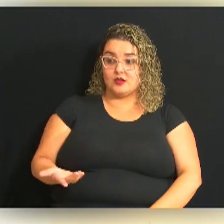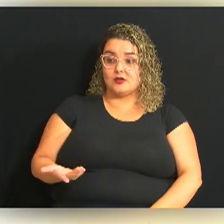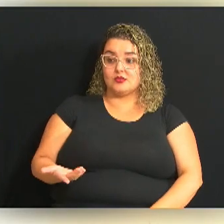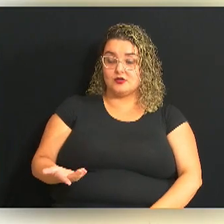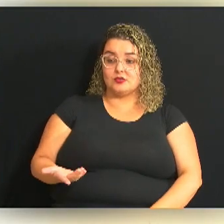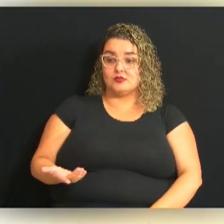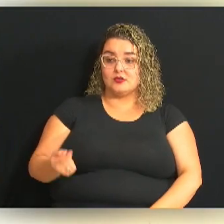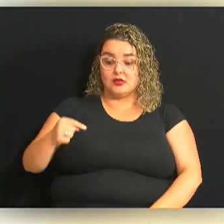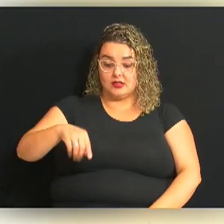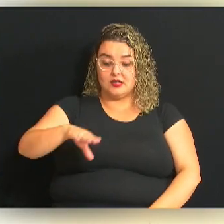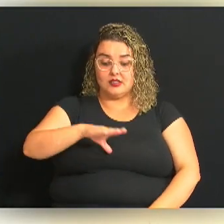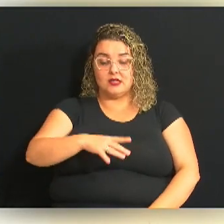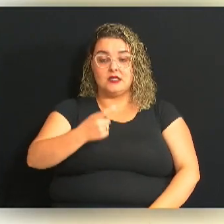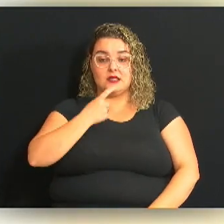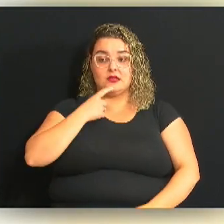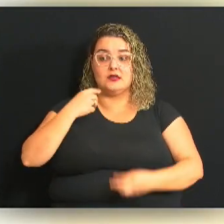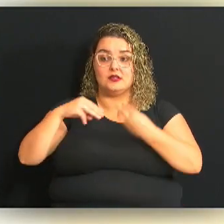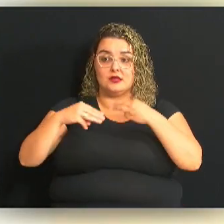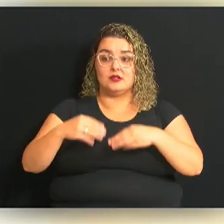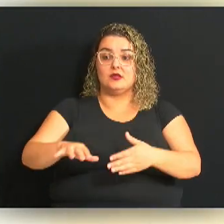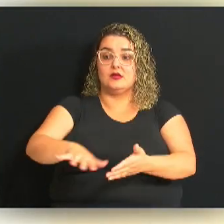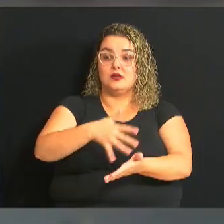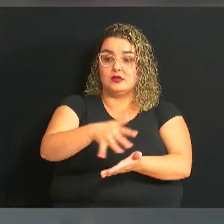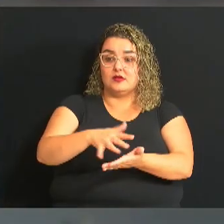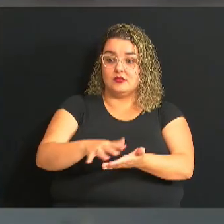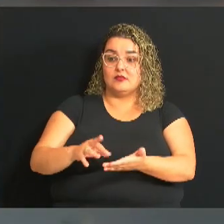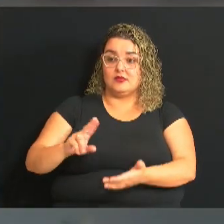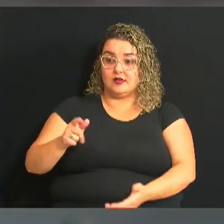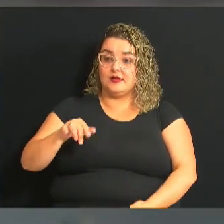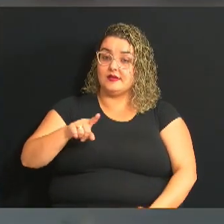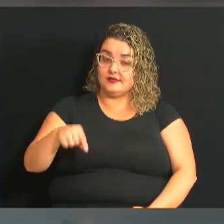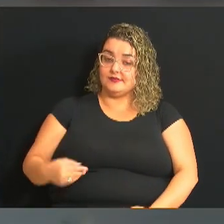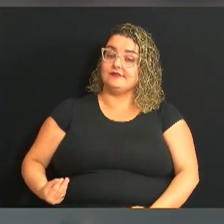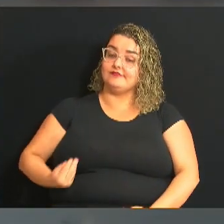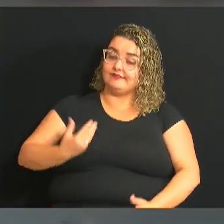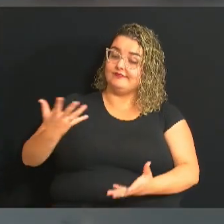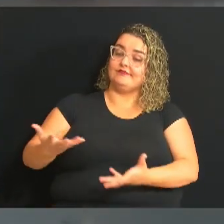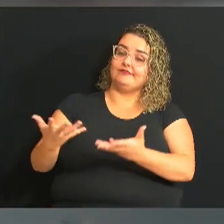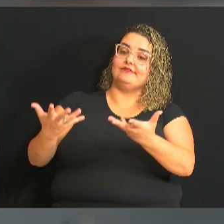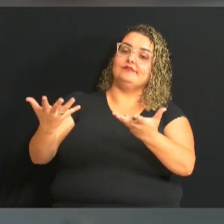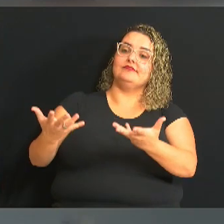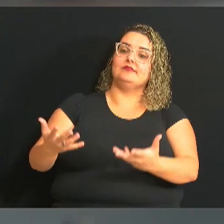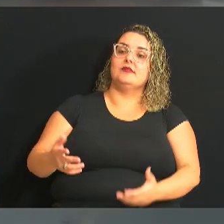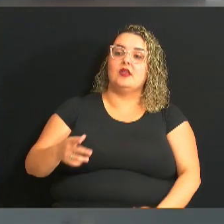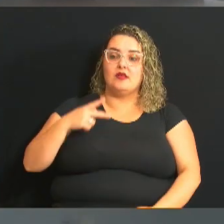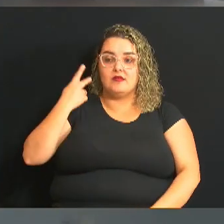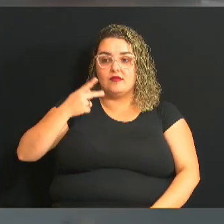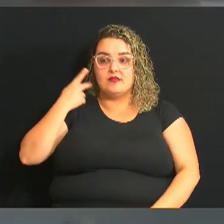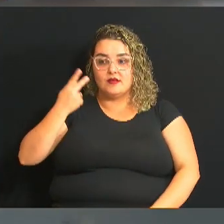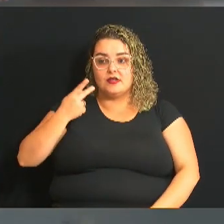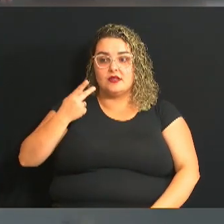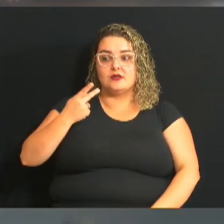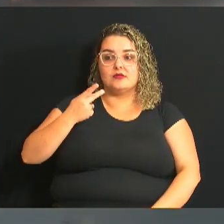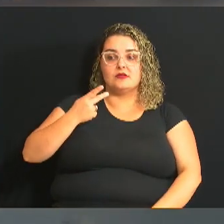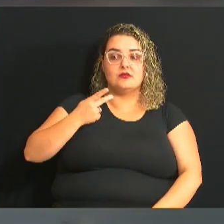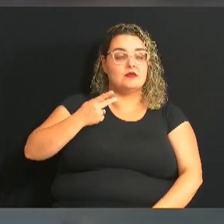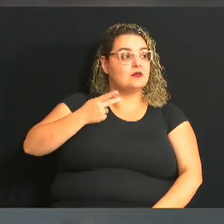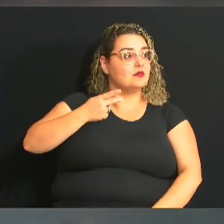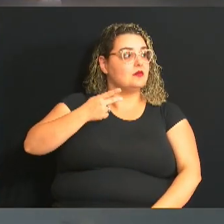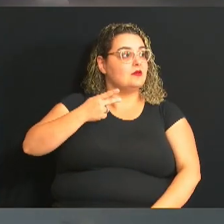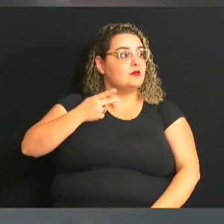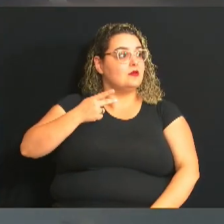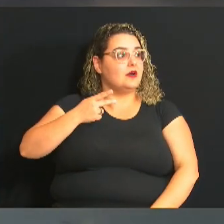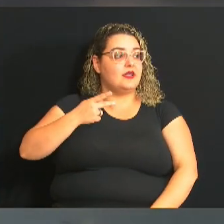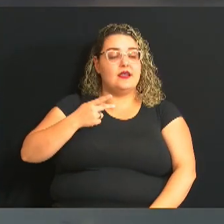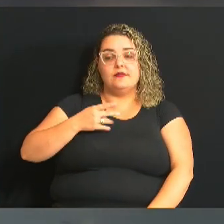Campinas a música, o samba raiz vivo, né? O vereador Marcelo da Farmácia homenageou Zé Guilherme e Oswaldo